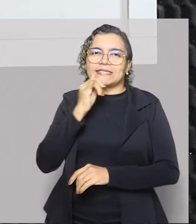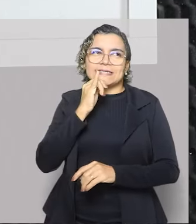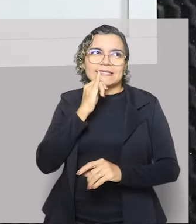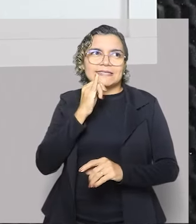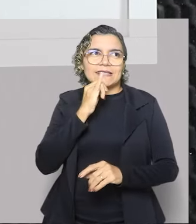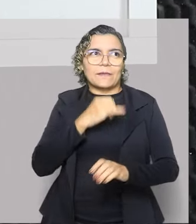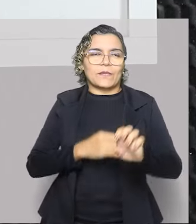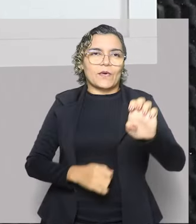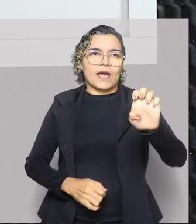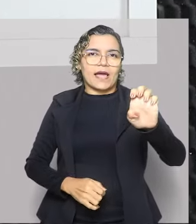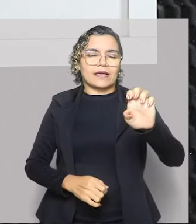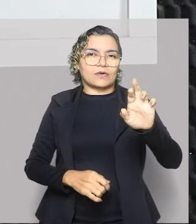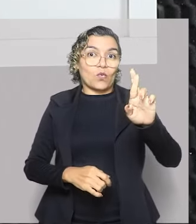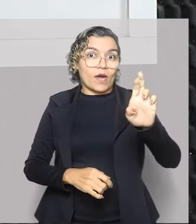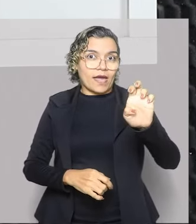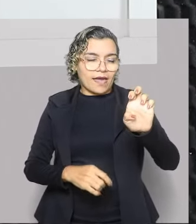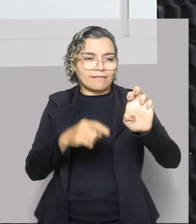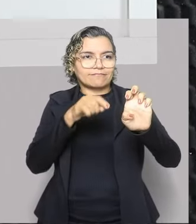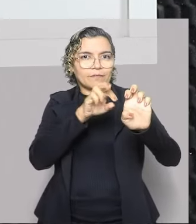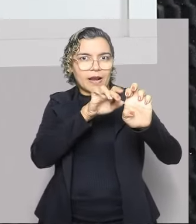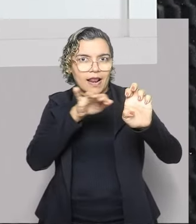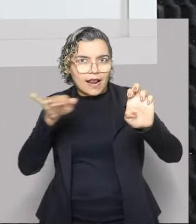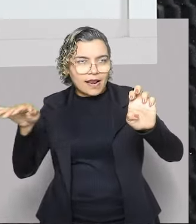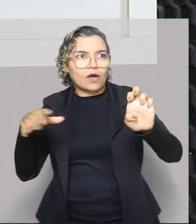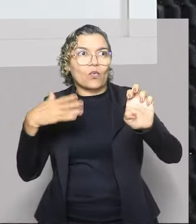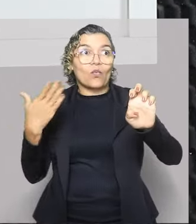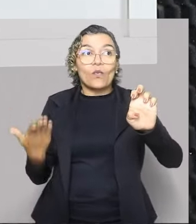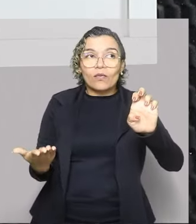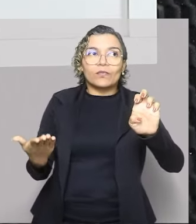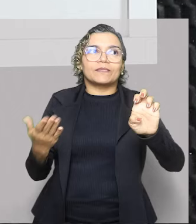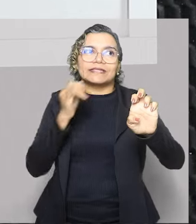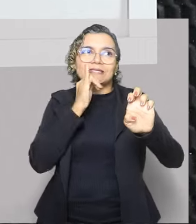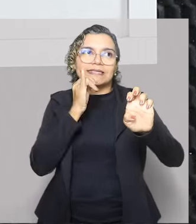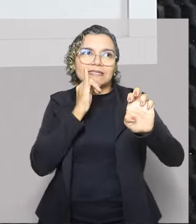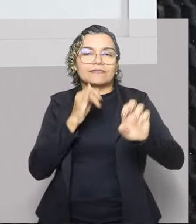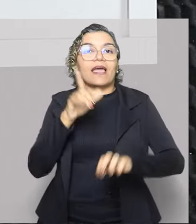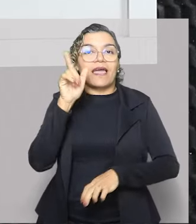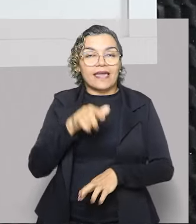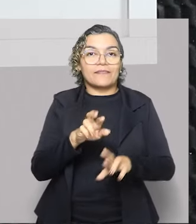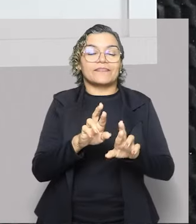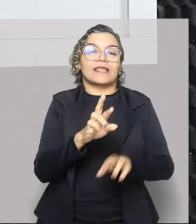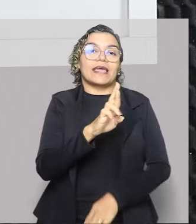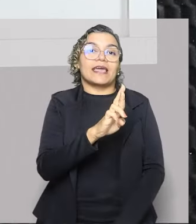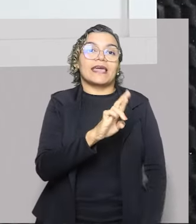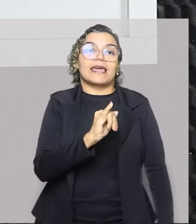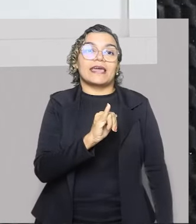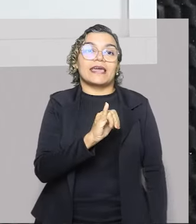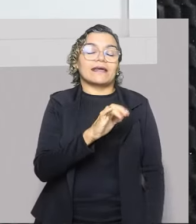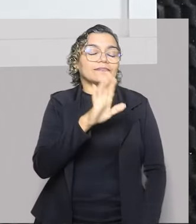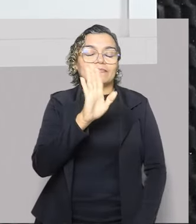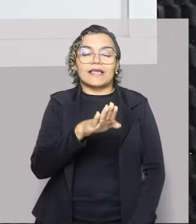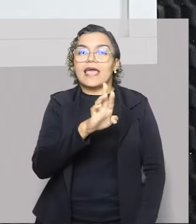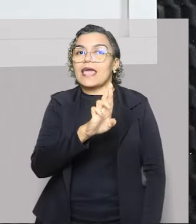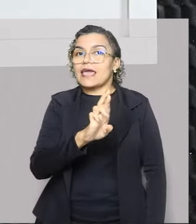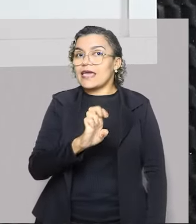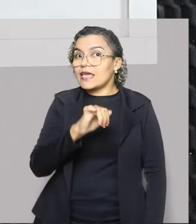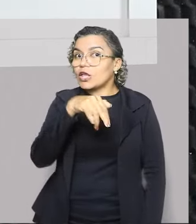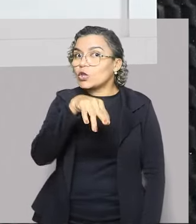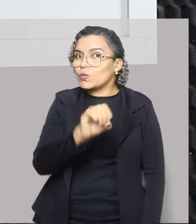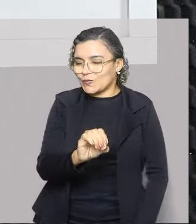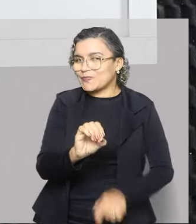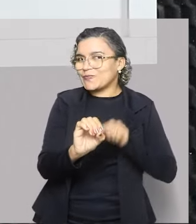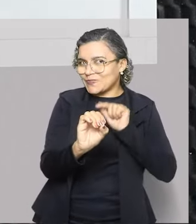informações Então esse ré ele vem aqui realmente de reino certo é a primeira classificação